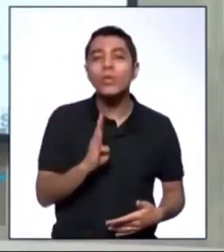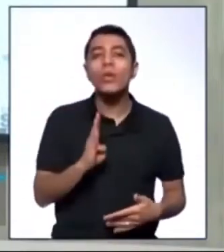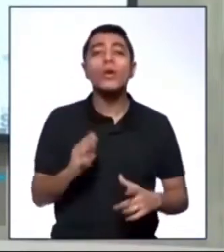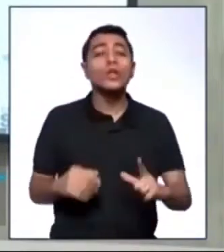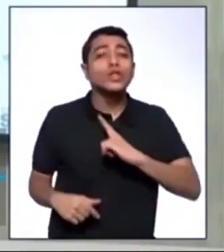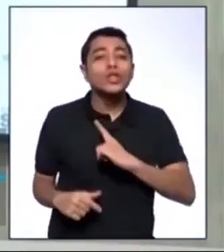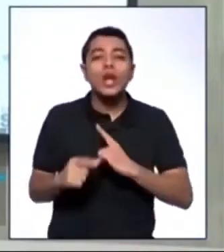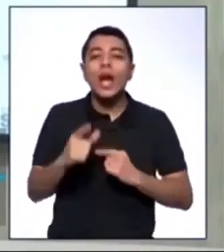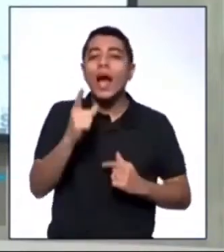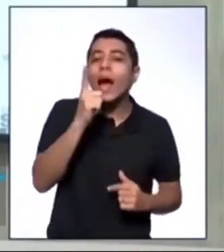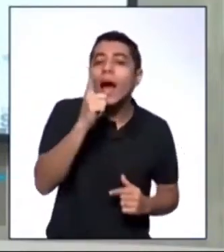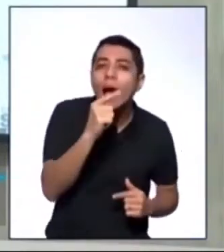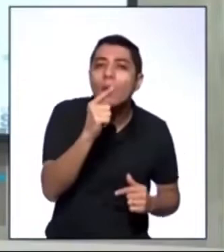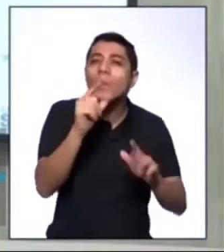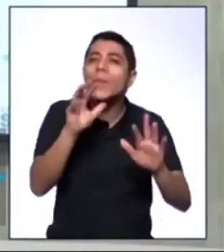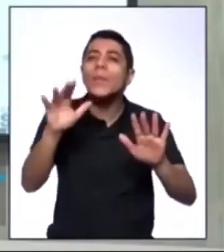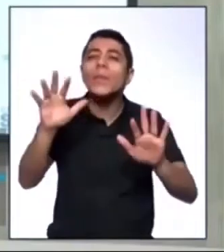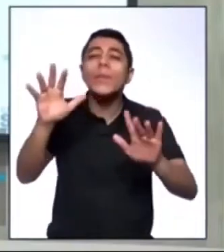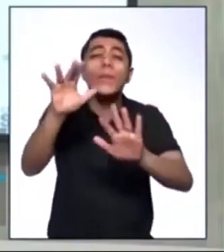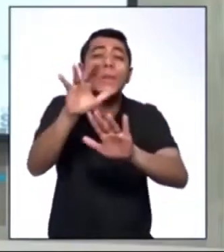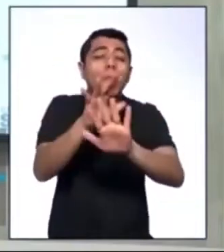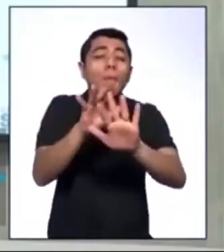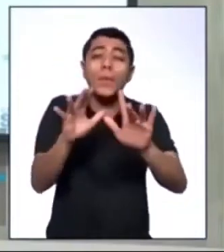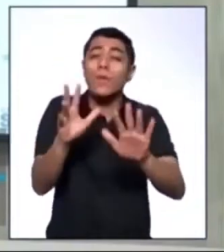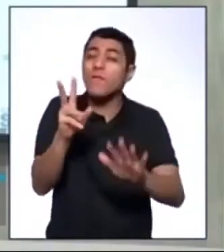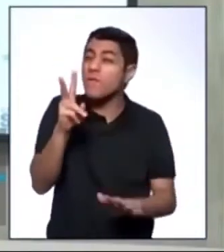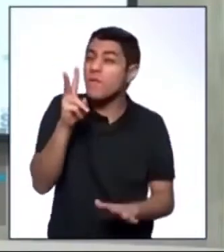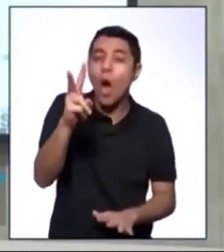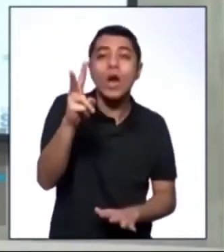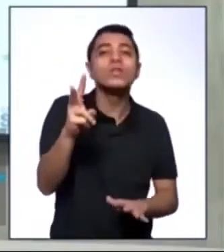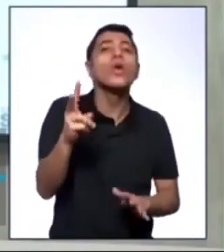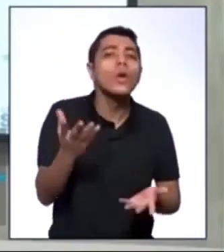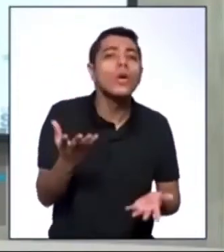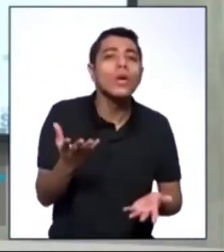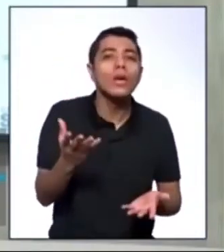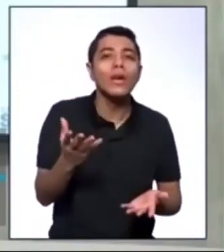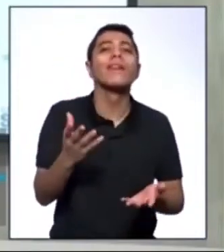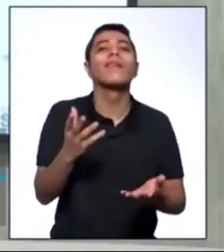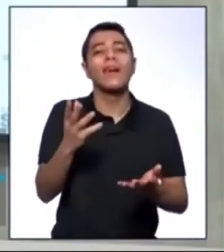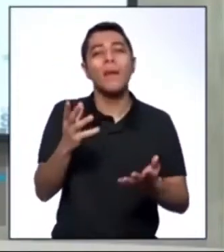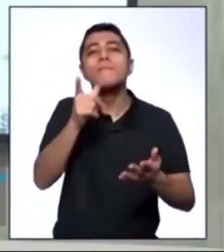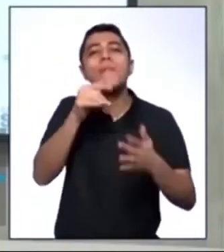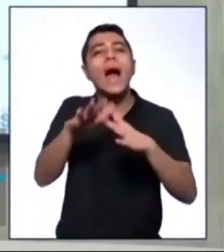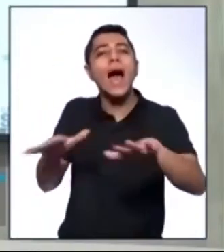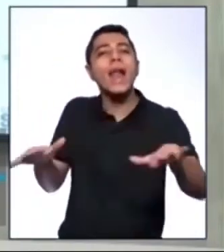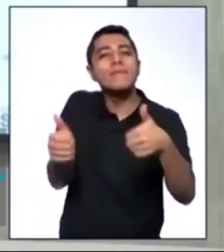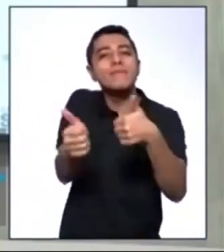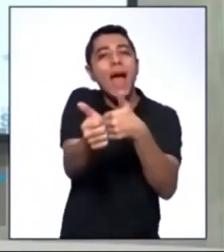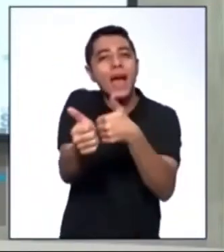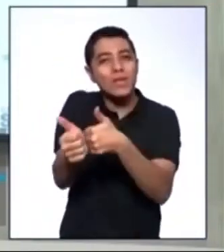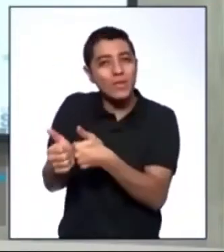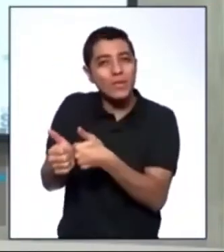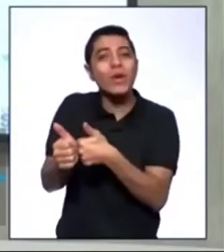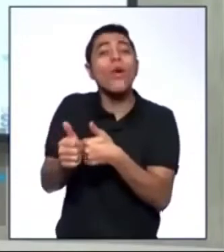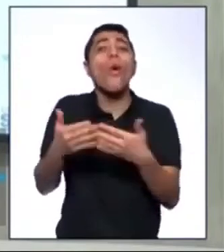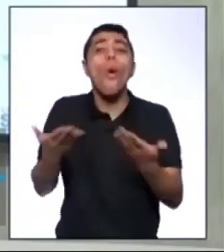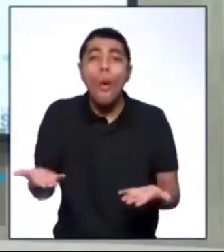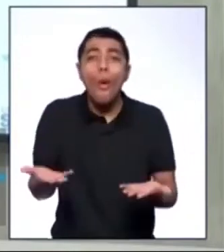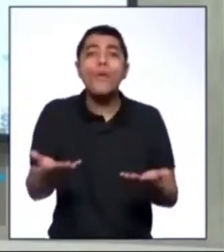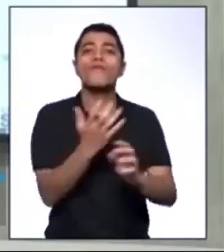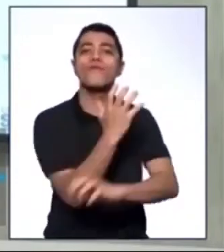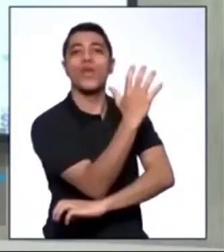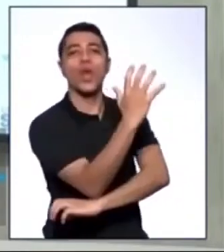suficiente para que ocorra chuva convectiva? Ou na fachada do litoral, ou na região amazônica. Então, as chuvas convectivas, que são